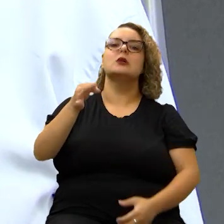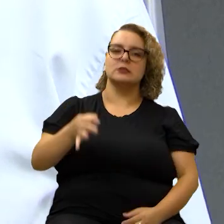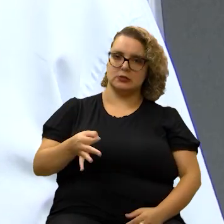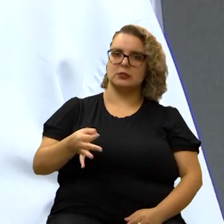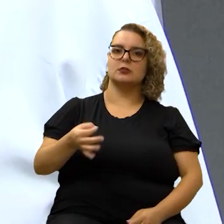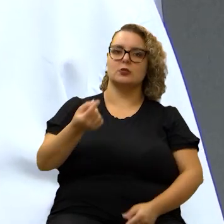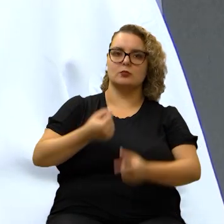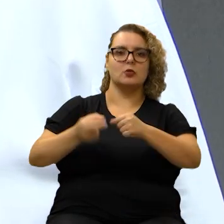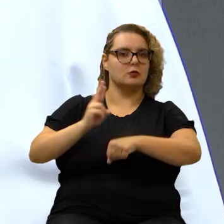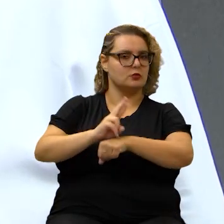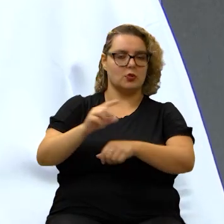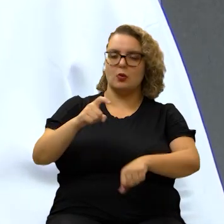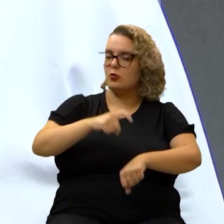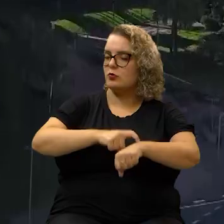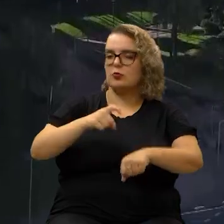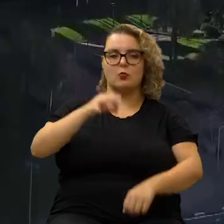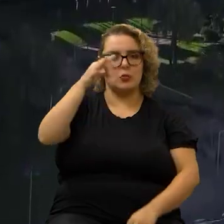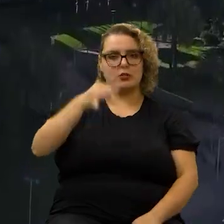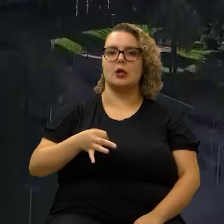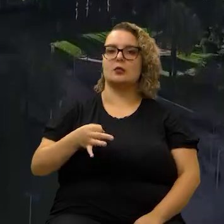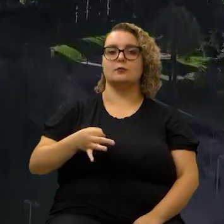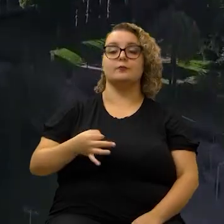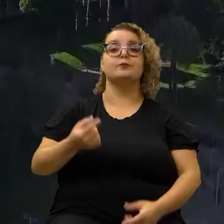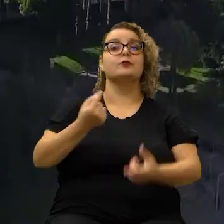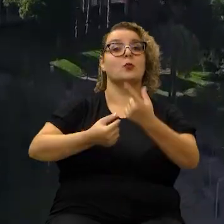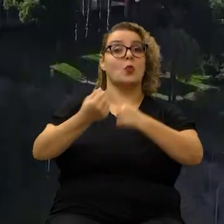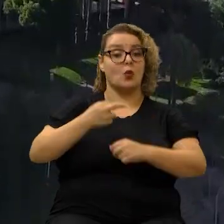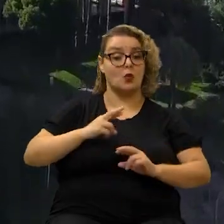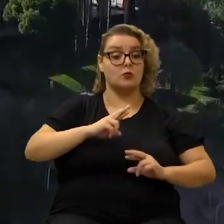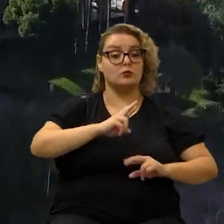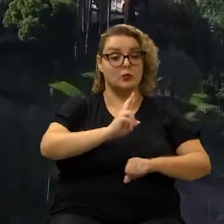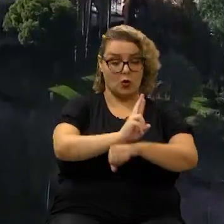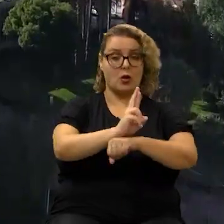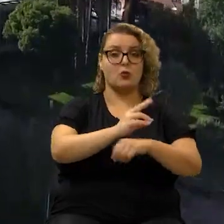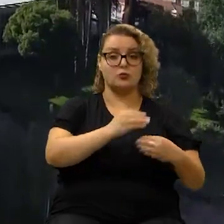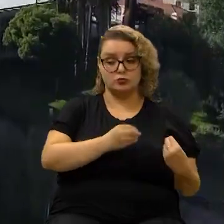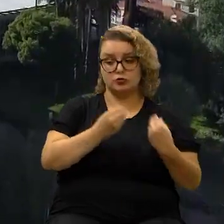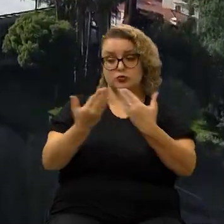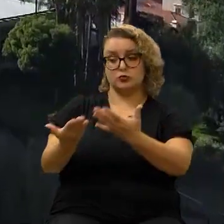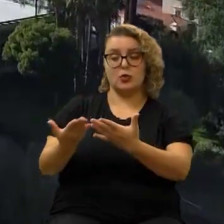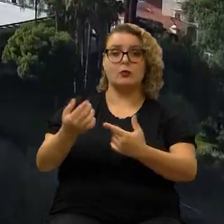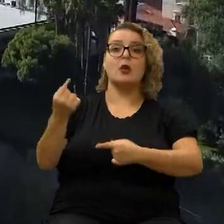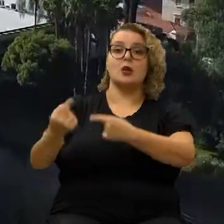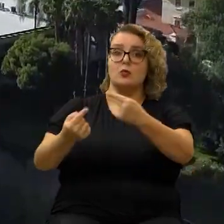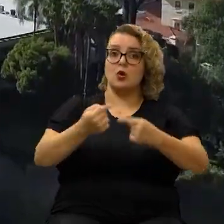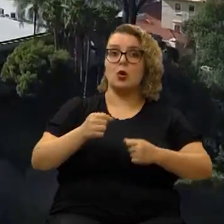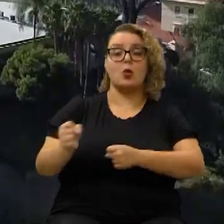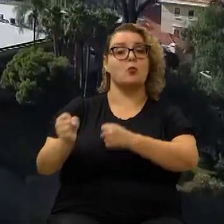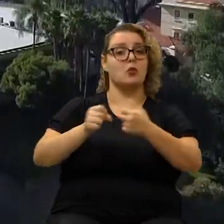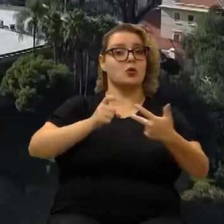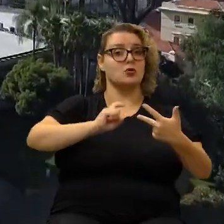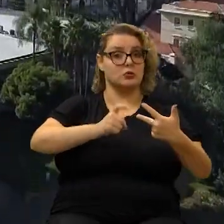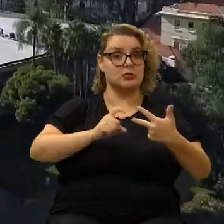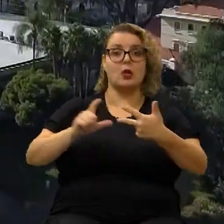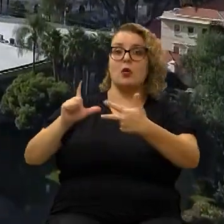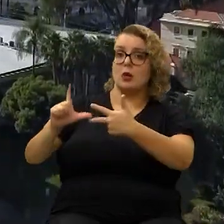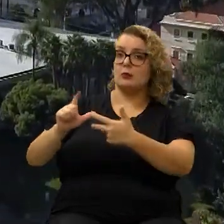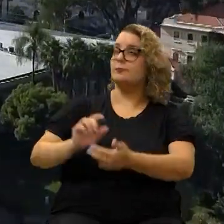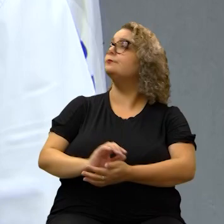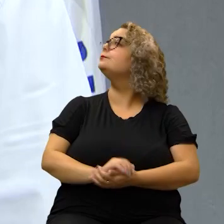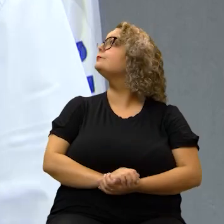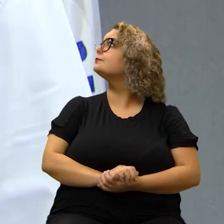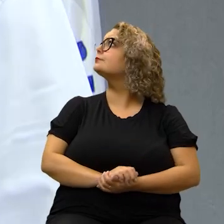dúvida esse recurso vem em excelente hora a finalidade de todo o repasse doado ainda vai ser ser discutida Pelos poderes executivo e